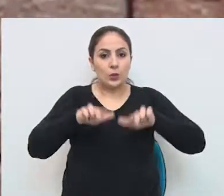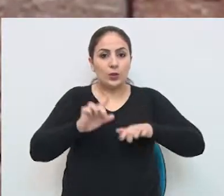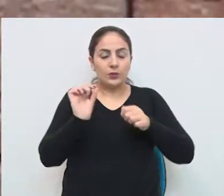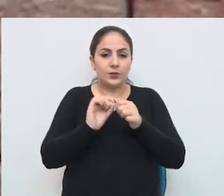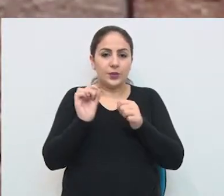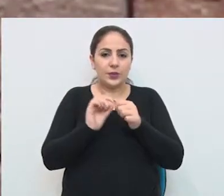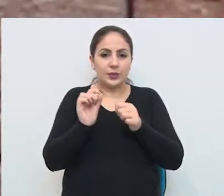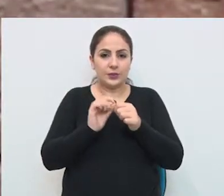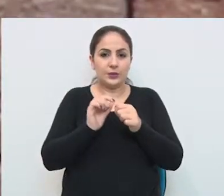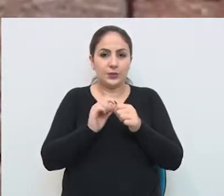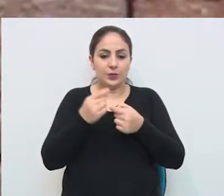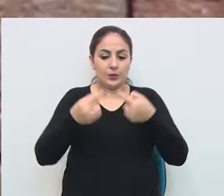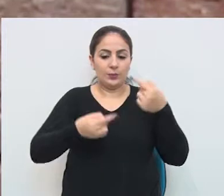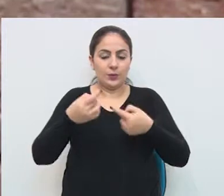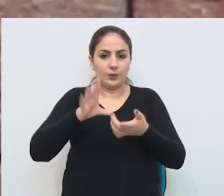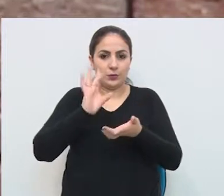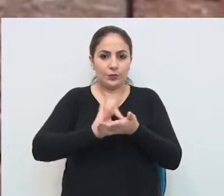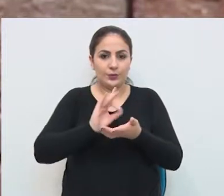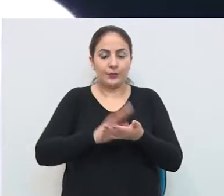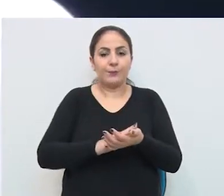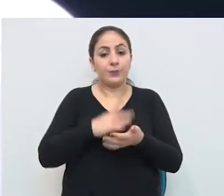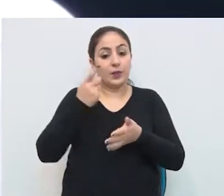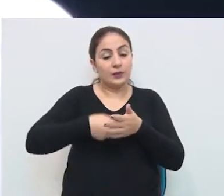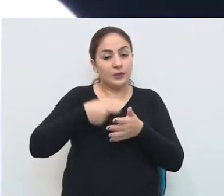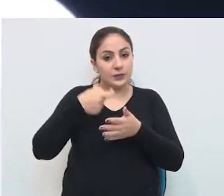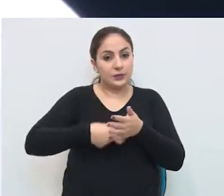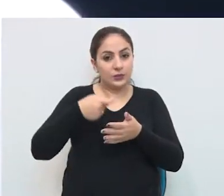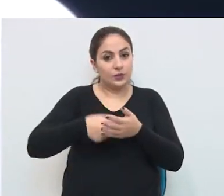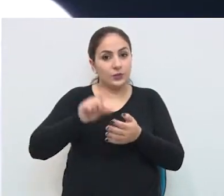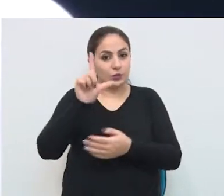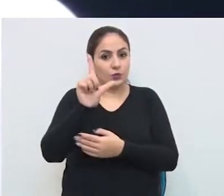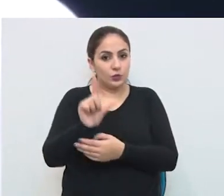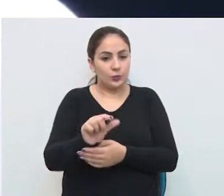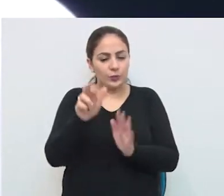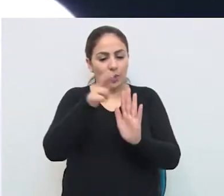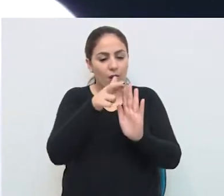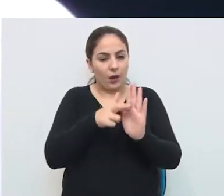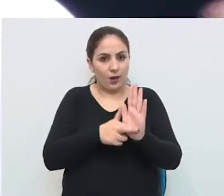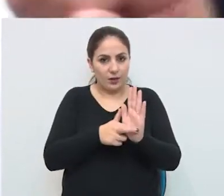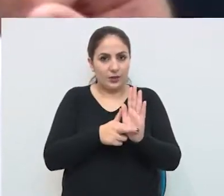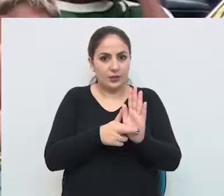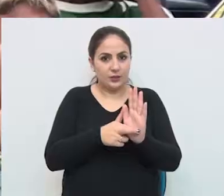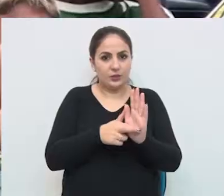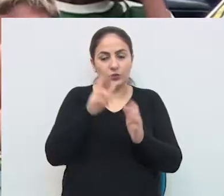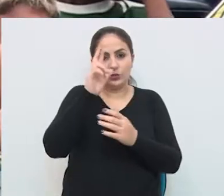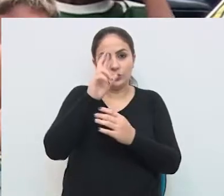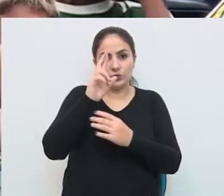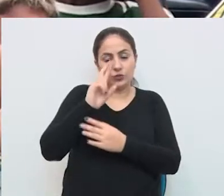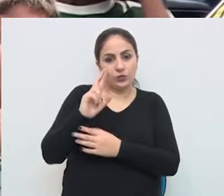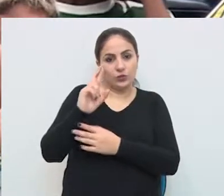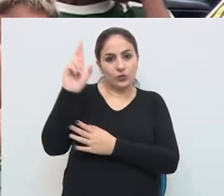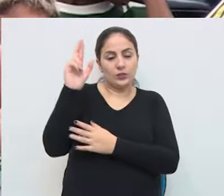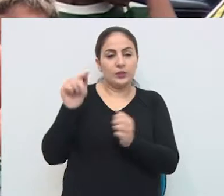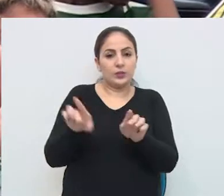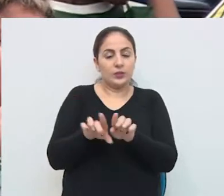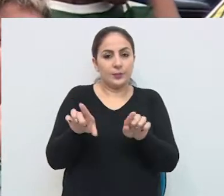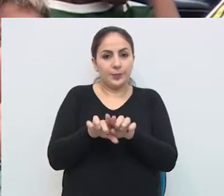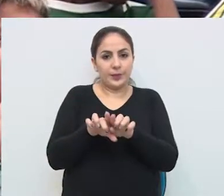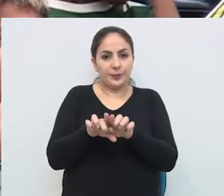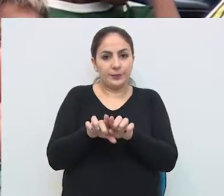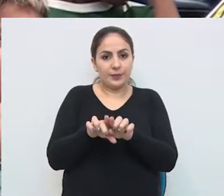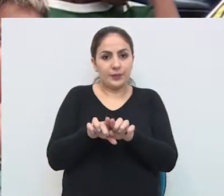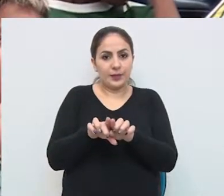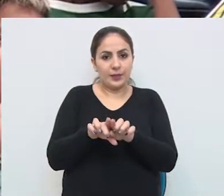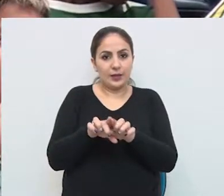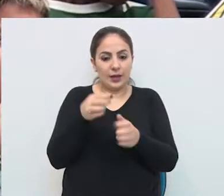sejam realizados campeonatos oficiais. Na tentativa de reduzir a burocracia, direção e atletas estiveram